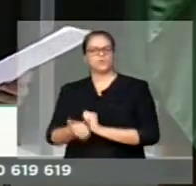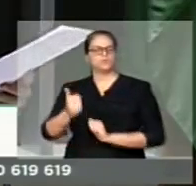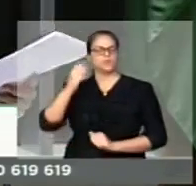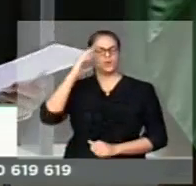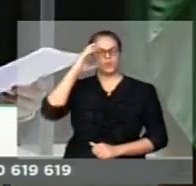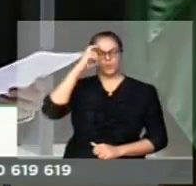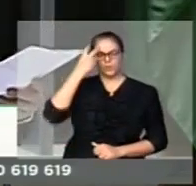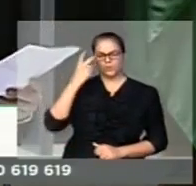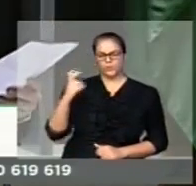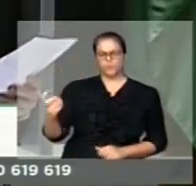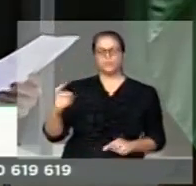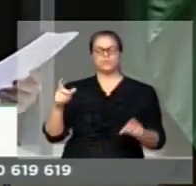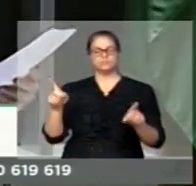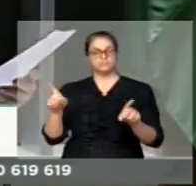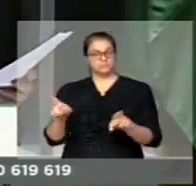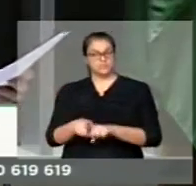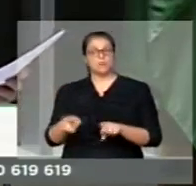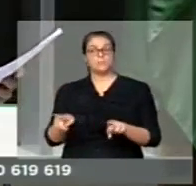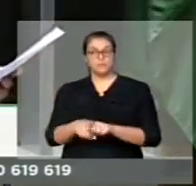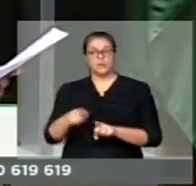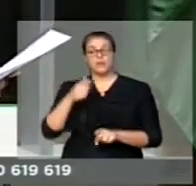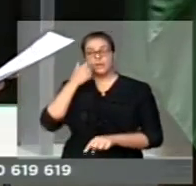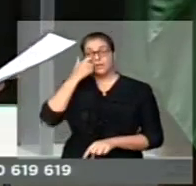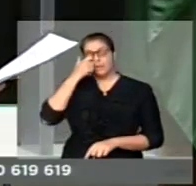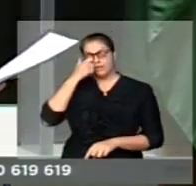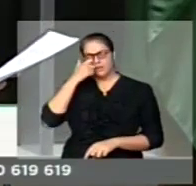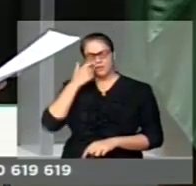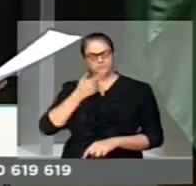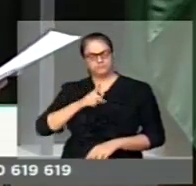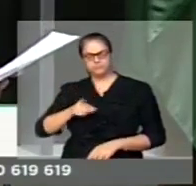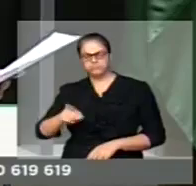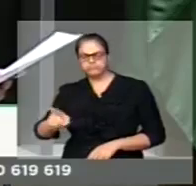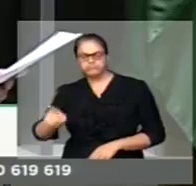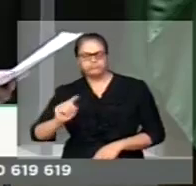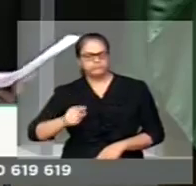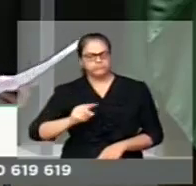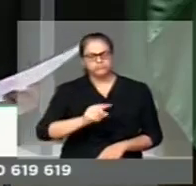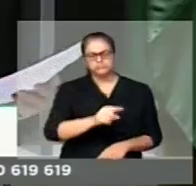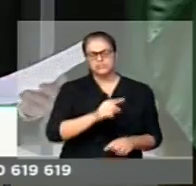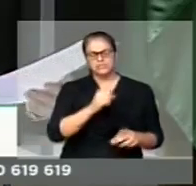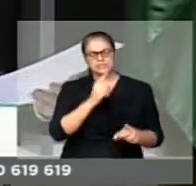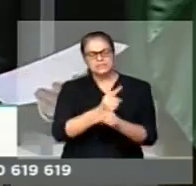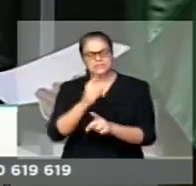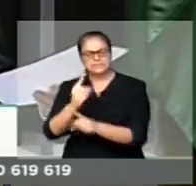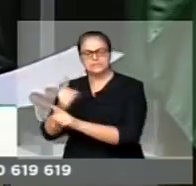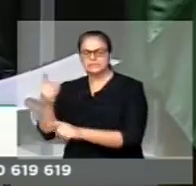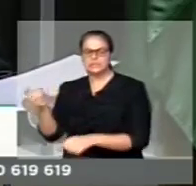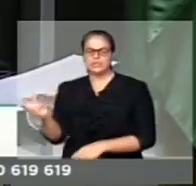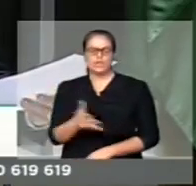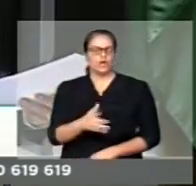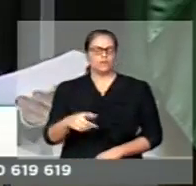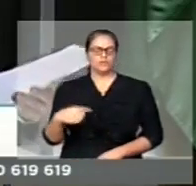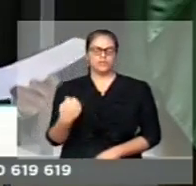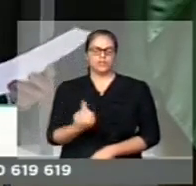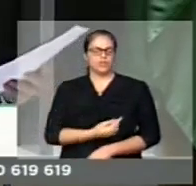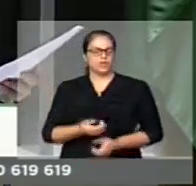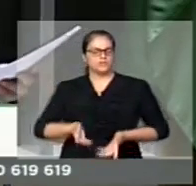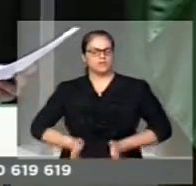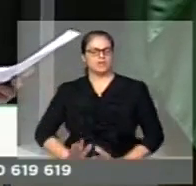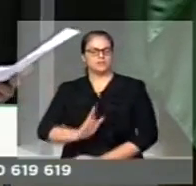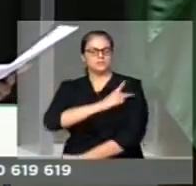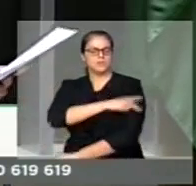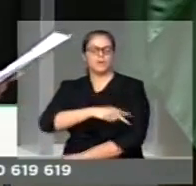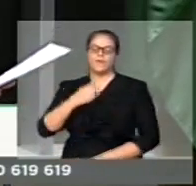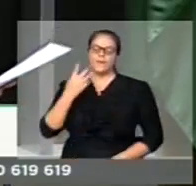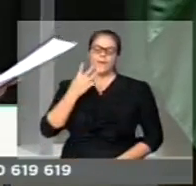também por desbravar novos piauís que nós, até mesmo às vezes piauienses, não chegamos a